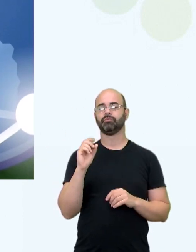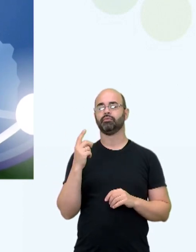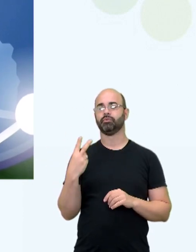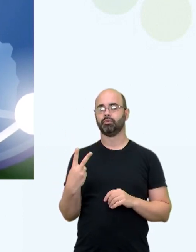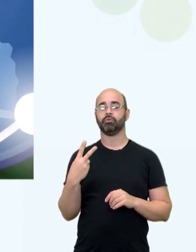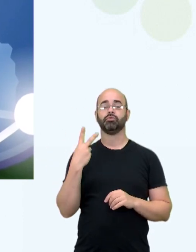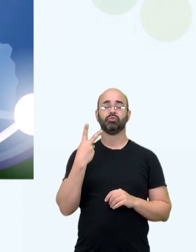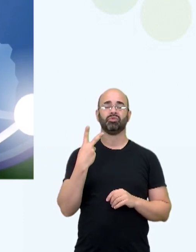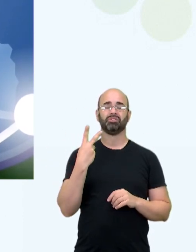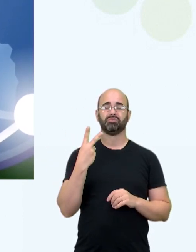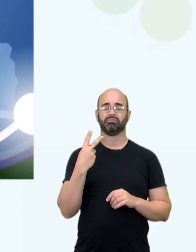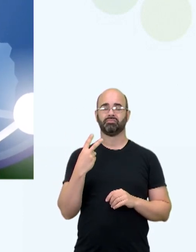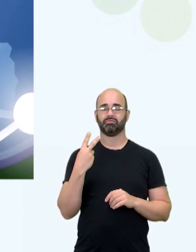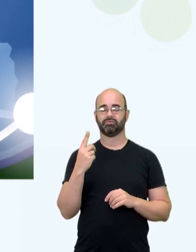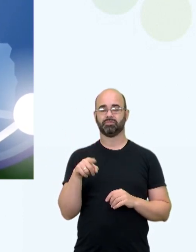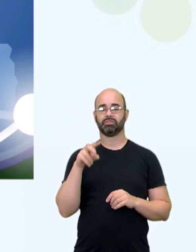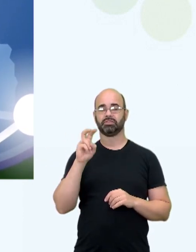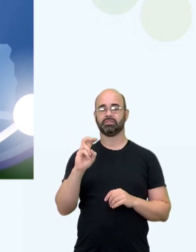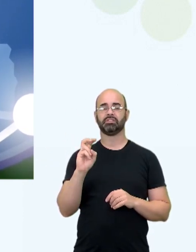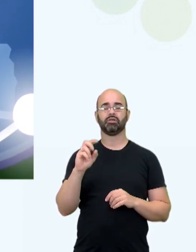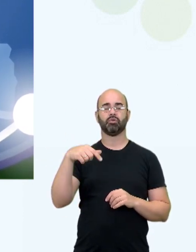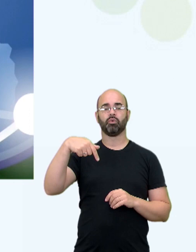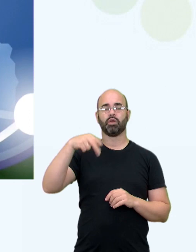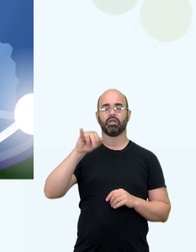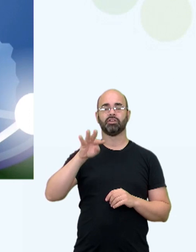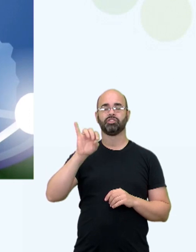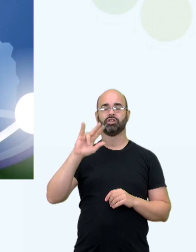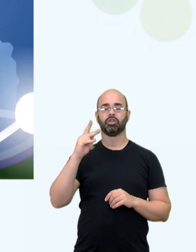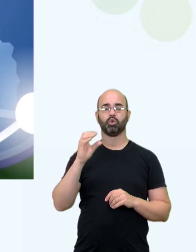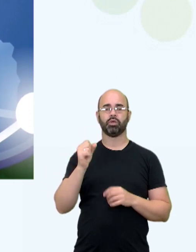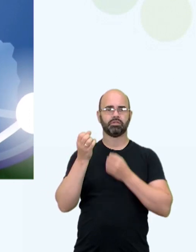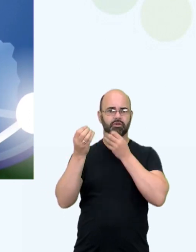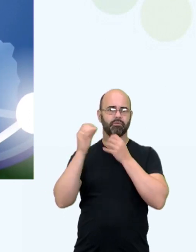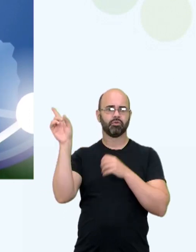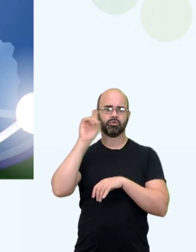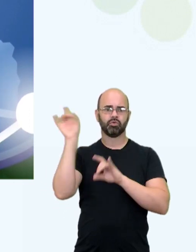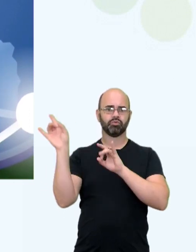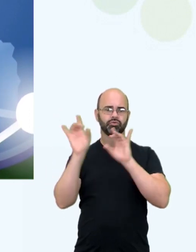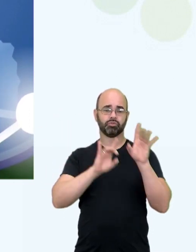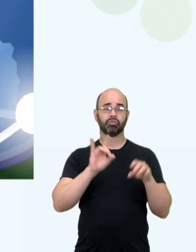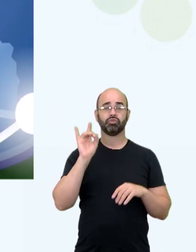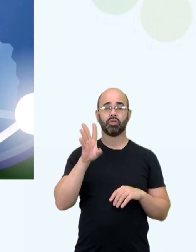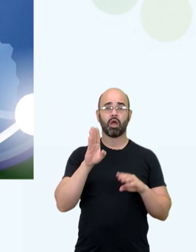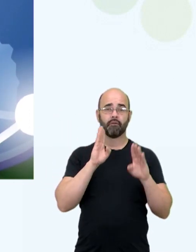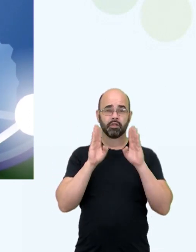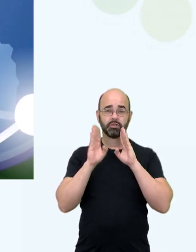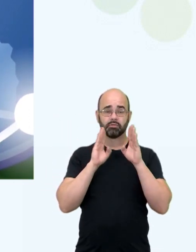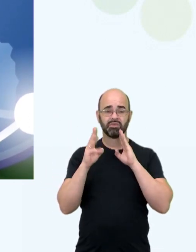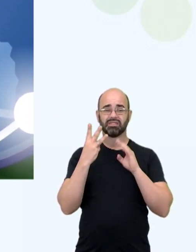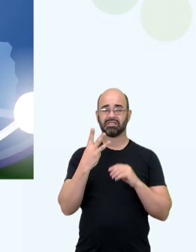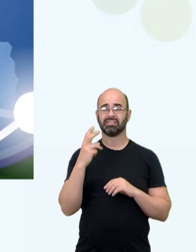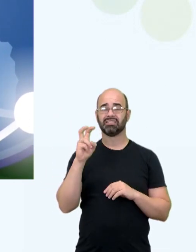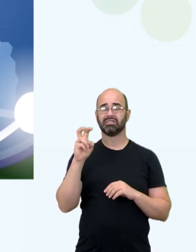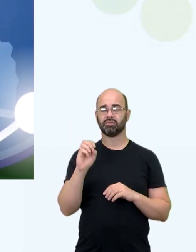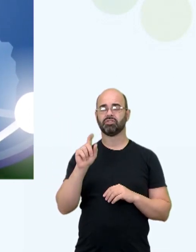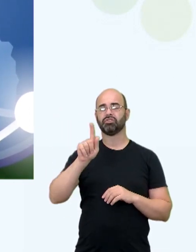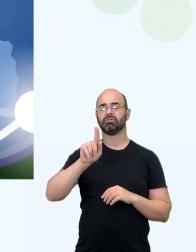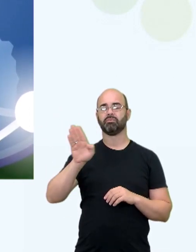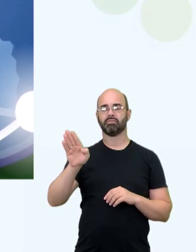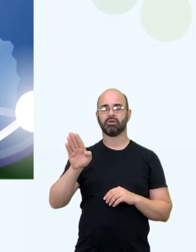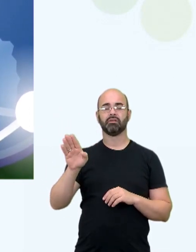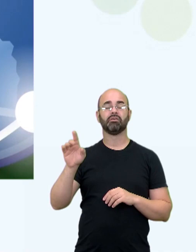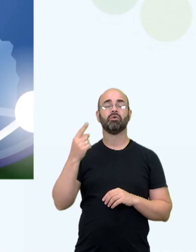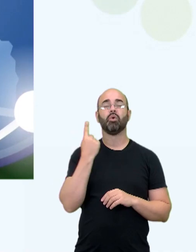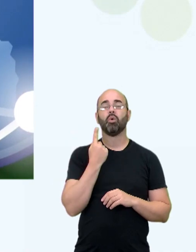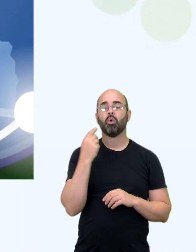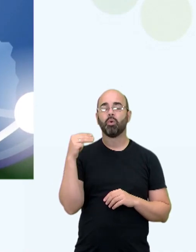2,5 quintilhões de bytes de dados todos os dias. Só o Facebook processa mais de 350 gigas de dados a